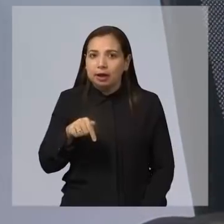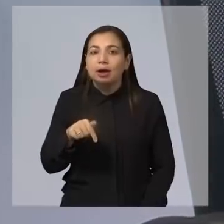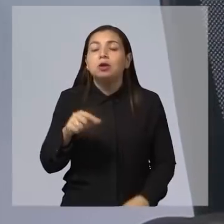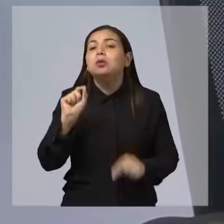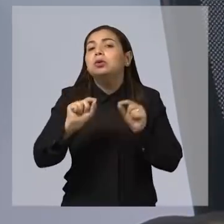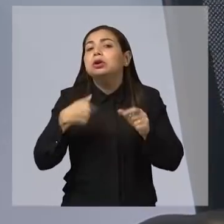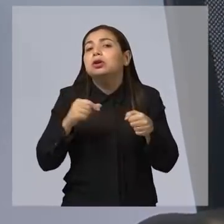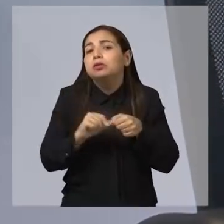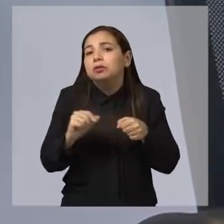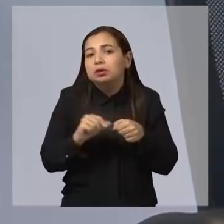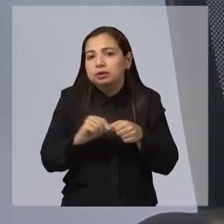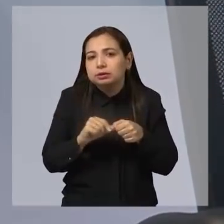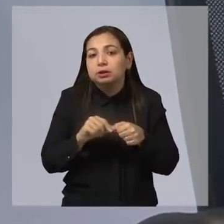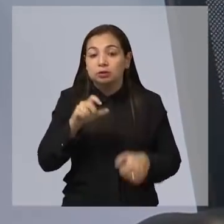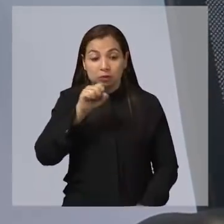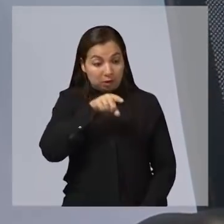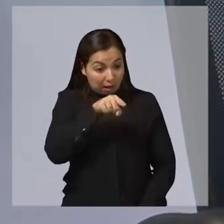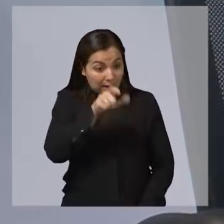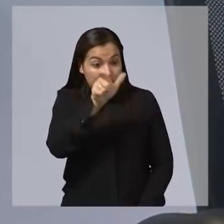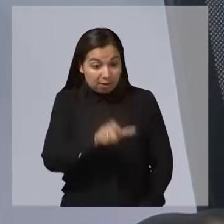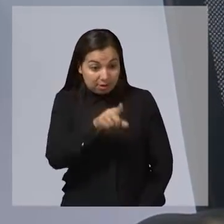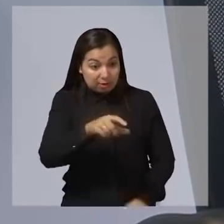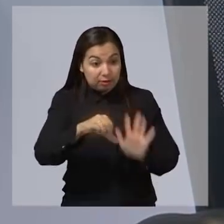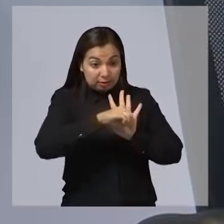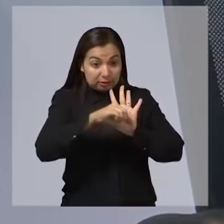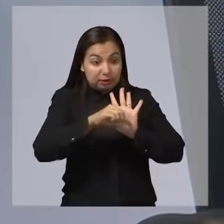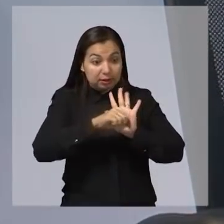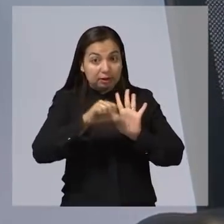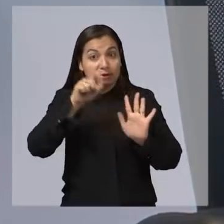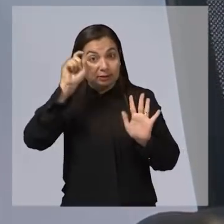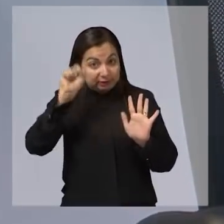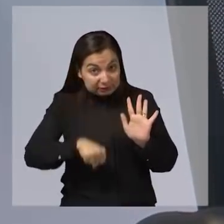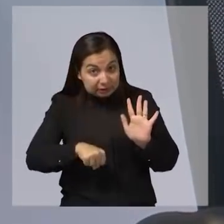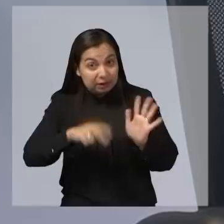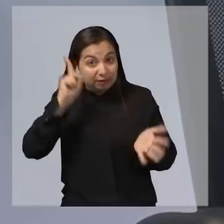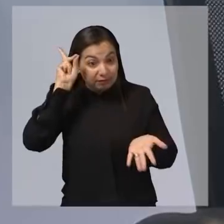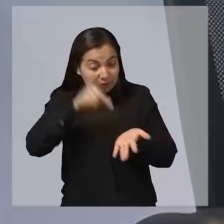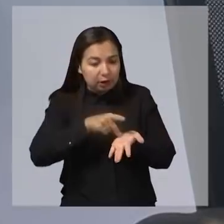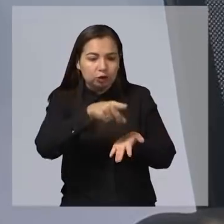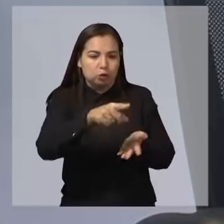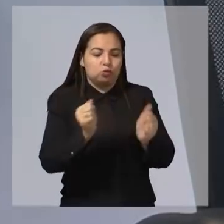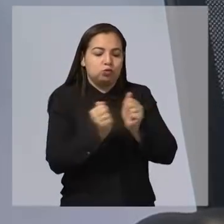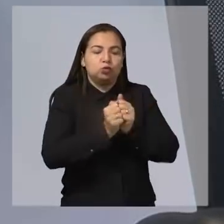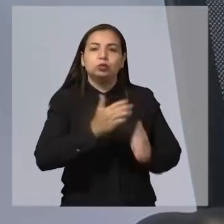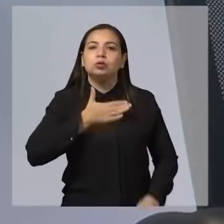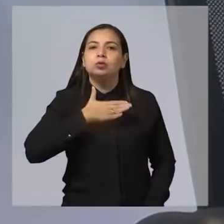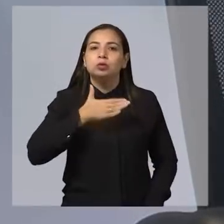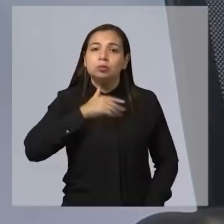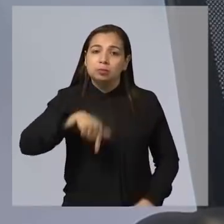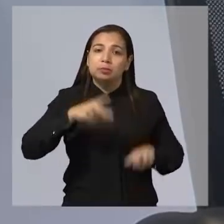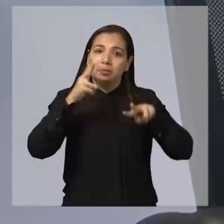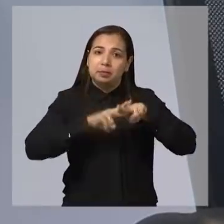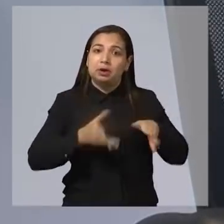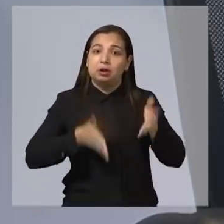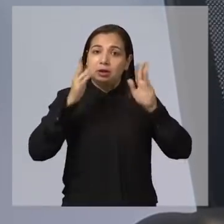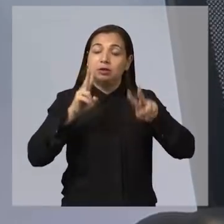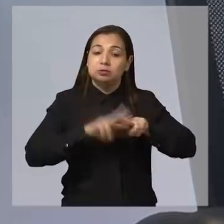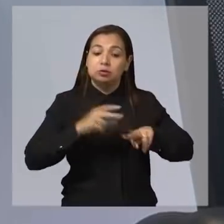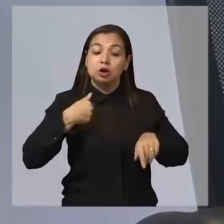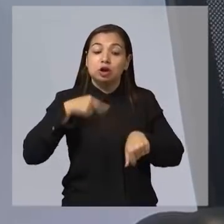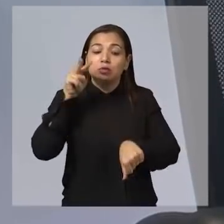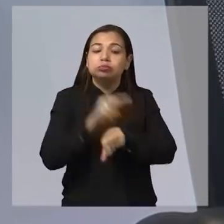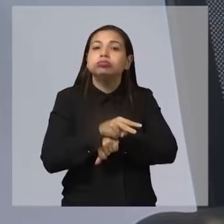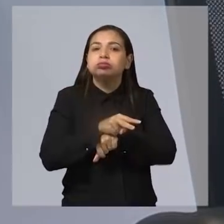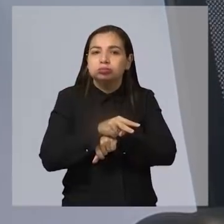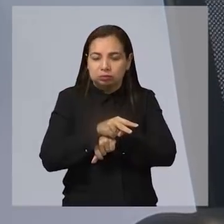censo, ou seja, você é criminoso realmente, é do crime, você vai ficar comigo aqui. Você é eventual, você